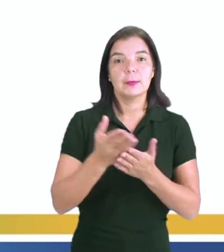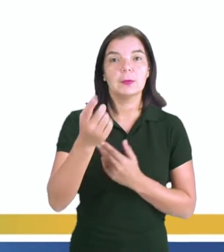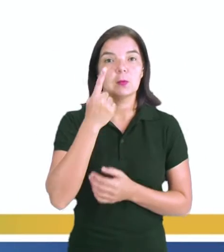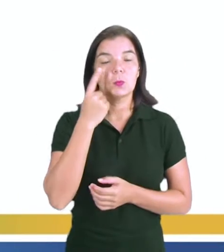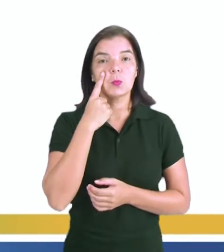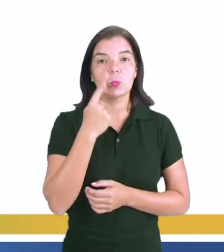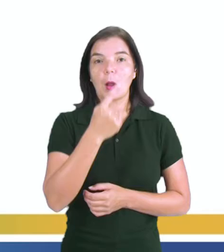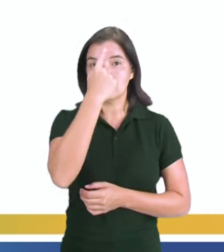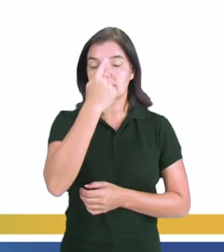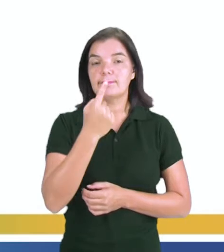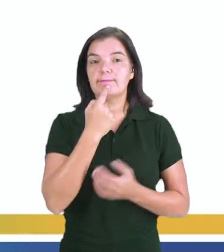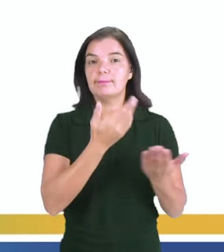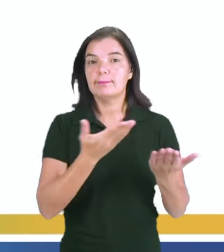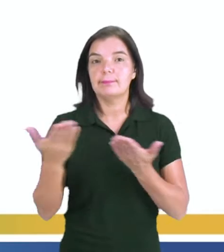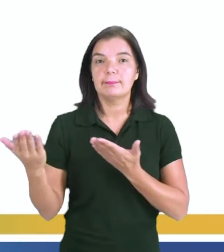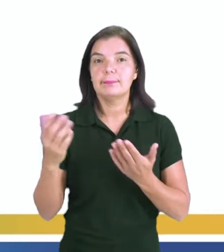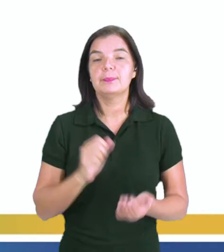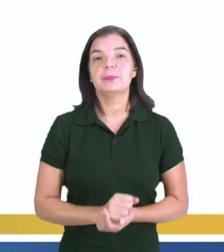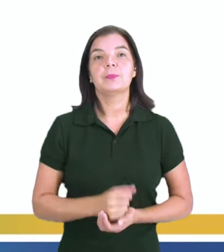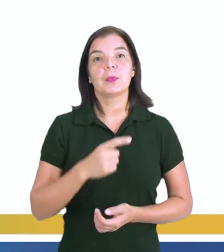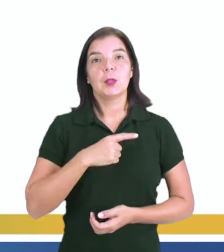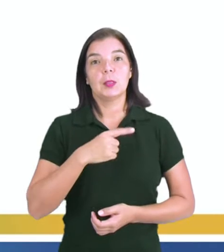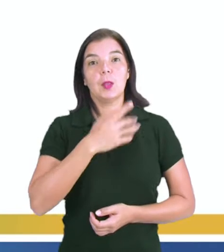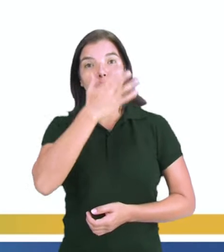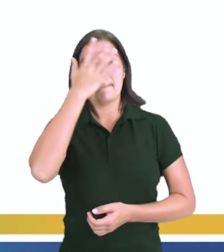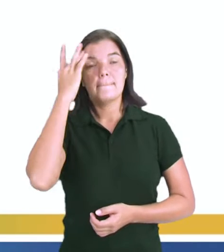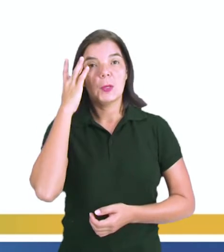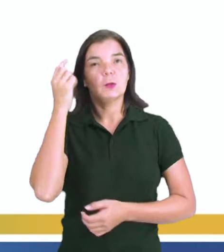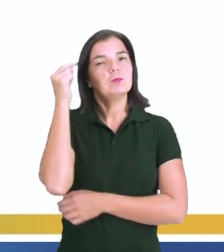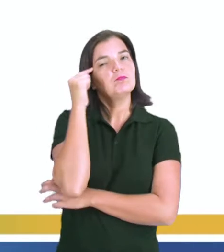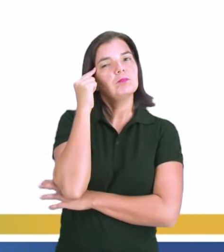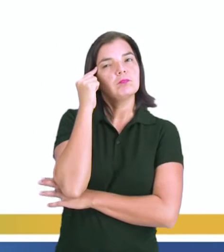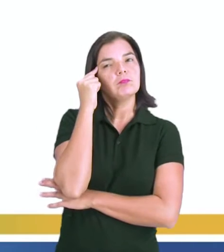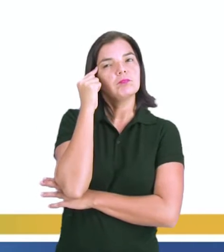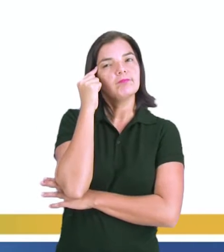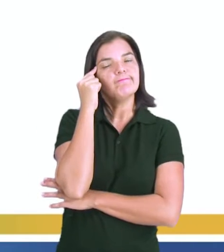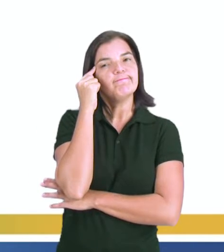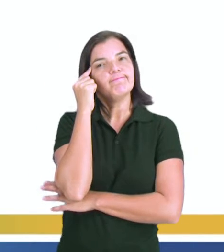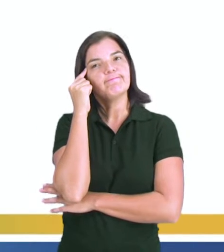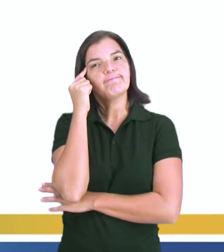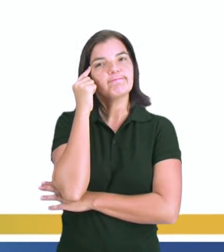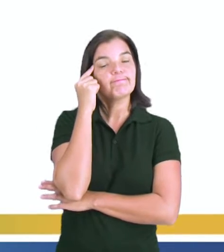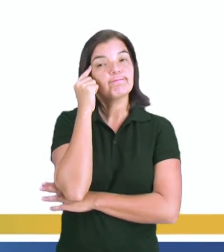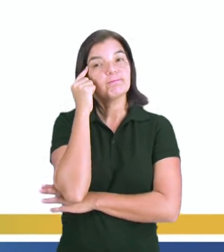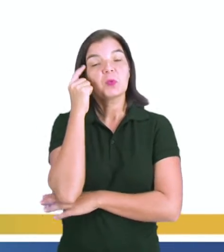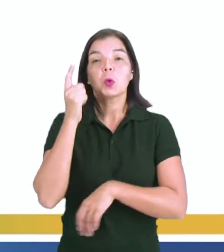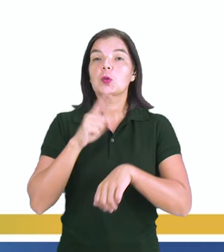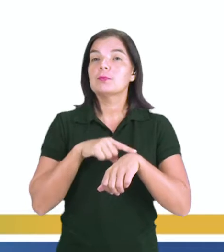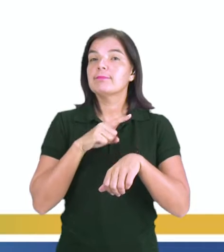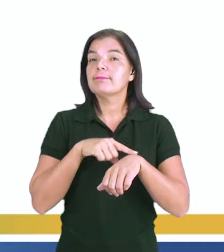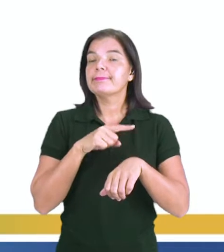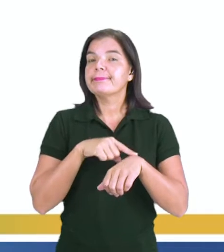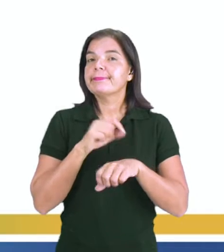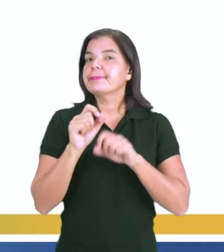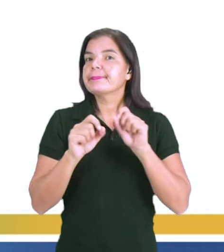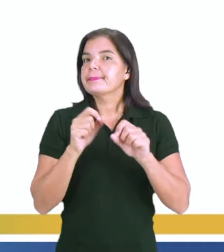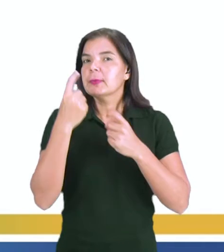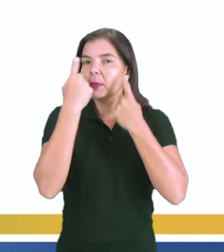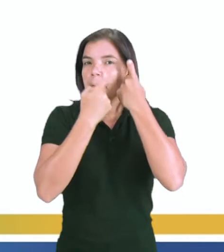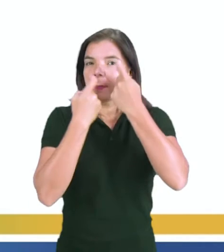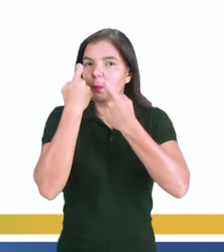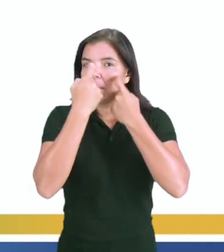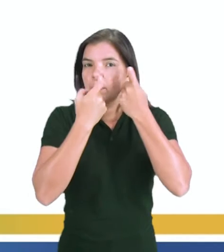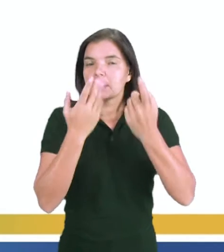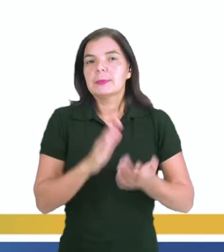começar olhando essas imagens aí. Tem uma pessoa que está pensativa, está passando por algum momento de